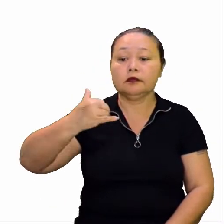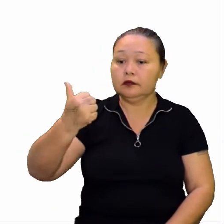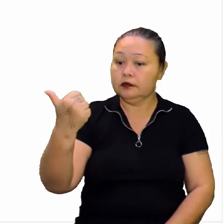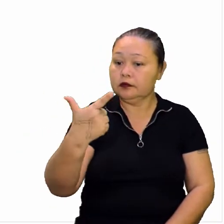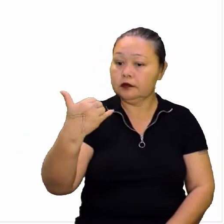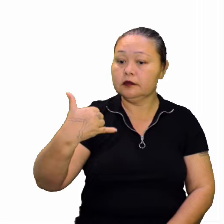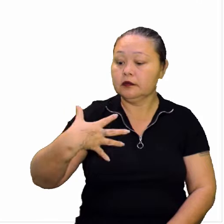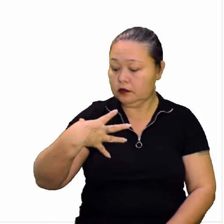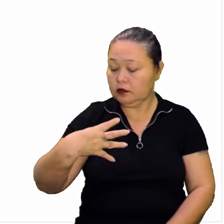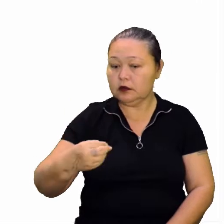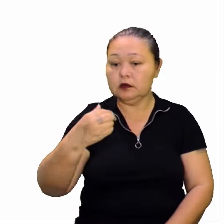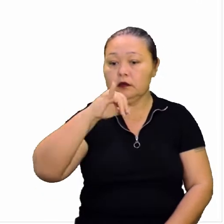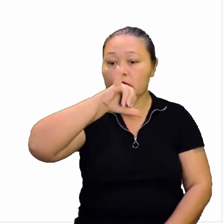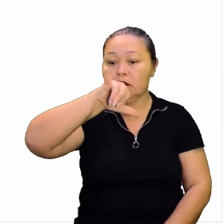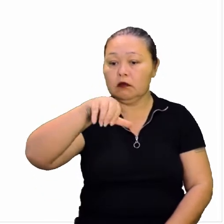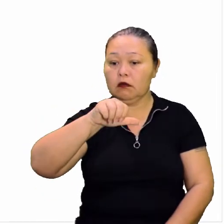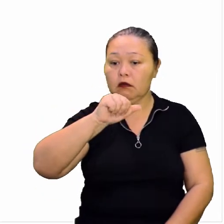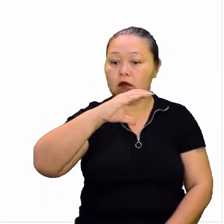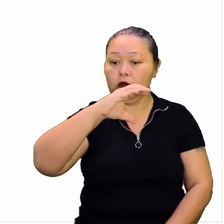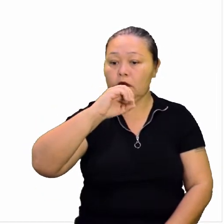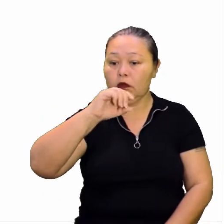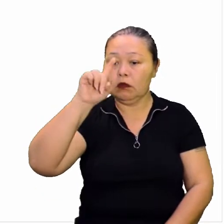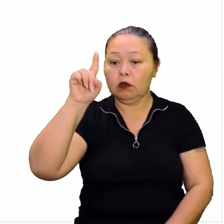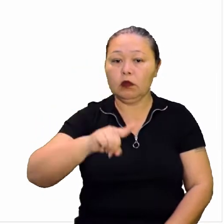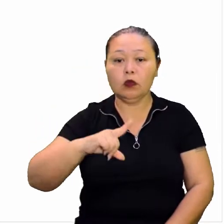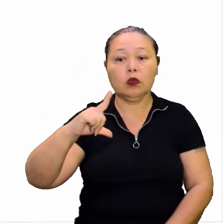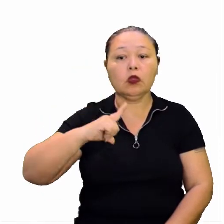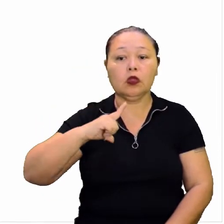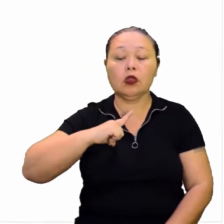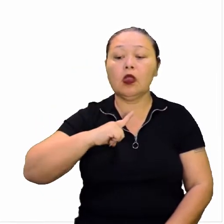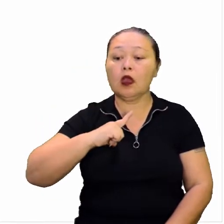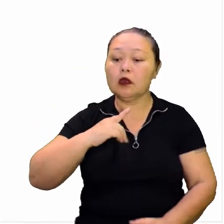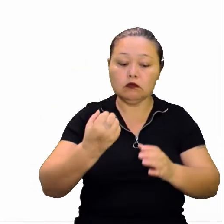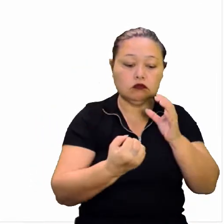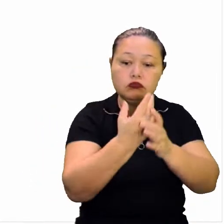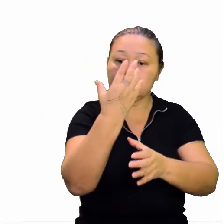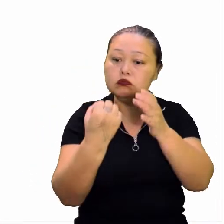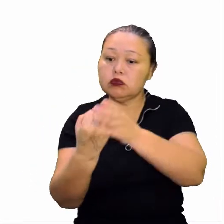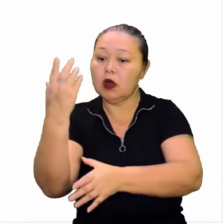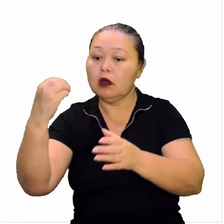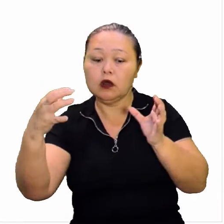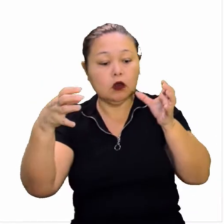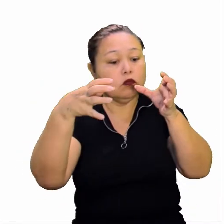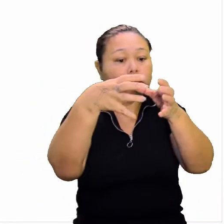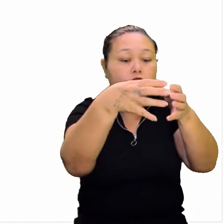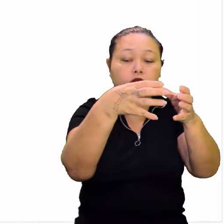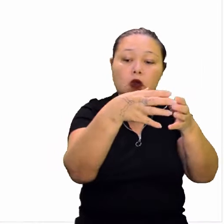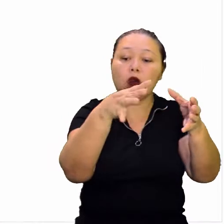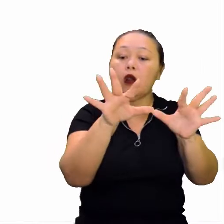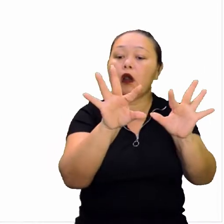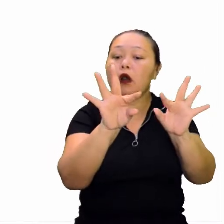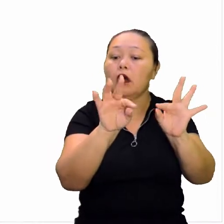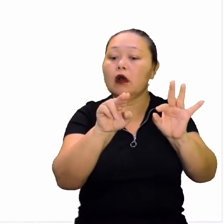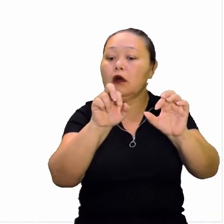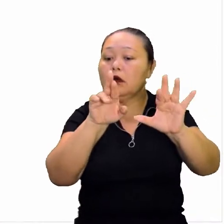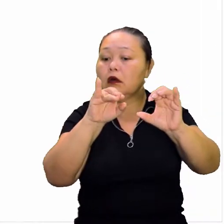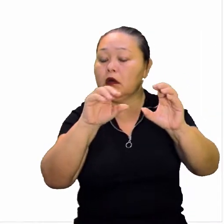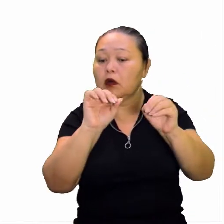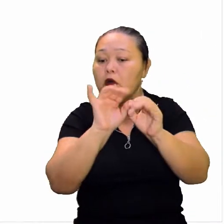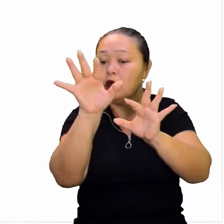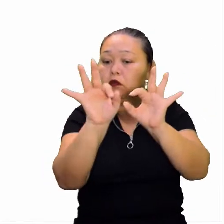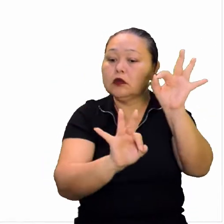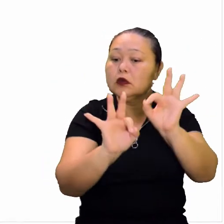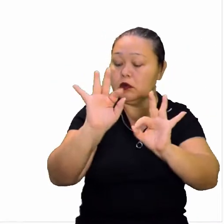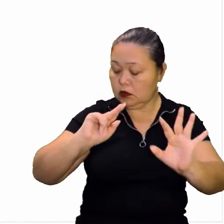Jacó, eles dão origem às 12 tribos que formavam ou que formou o